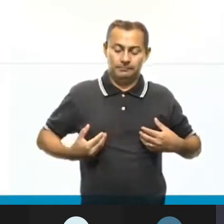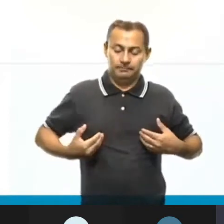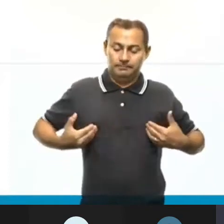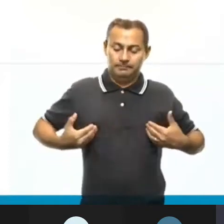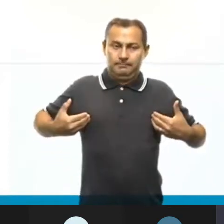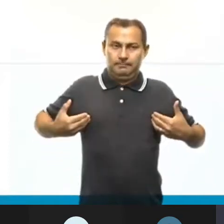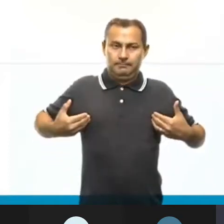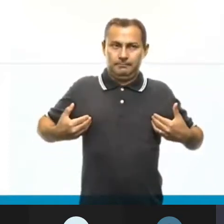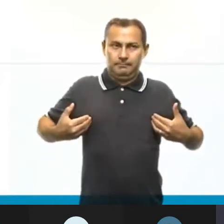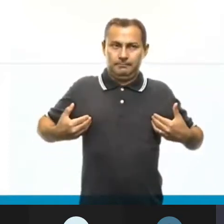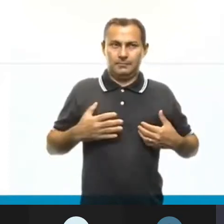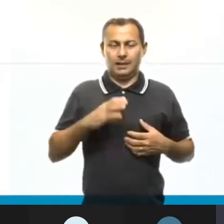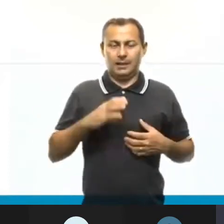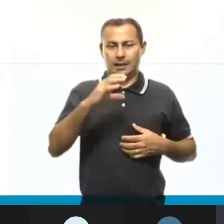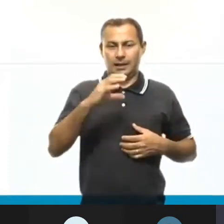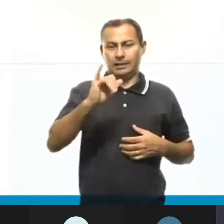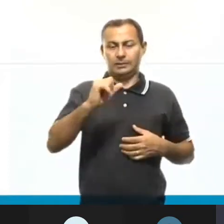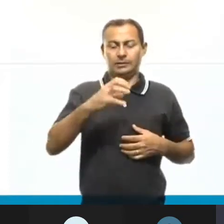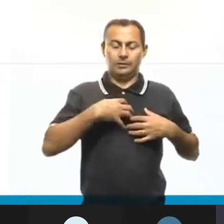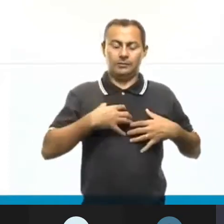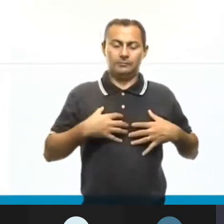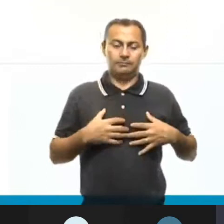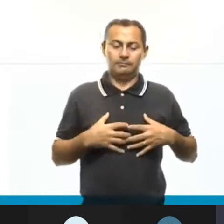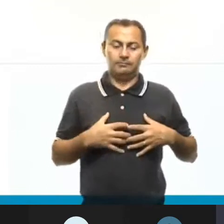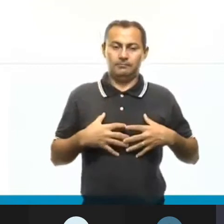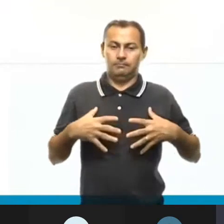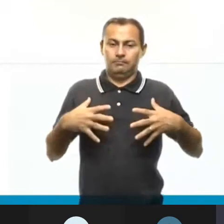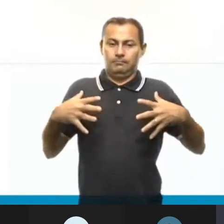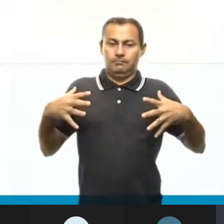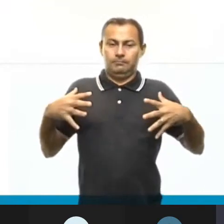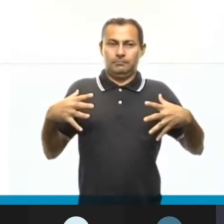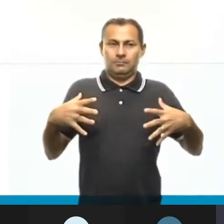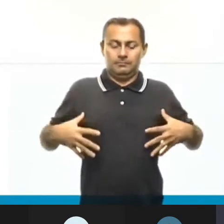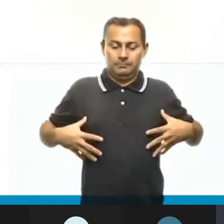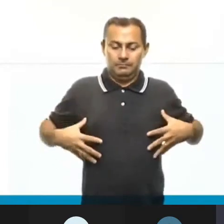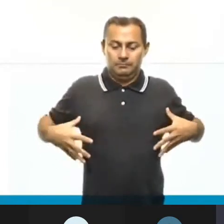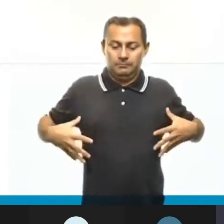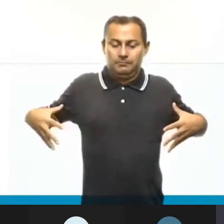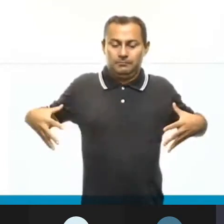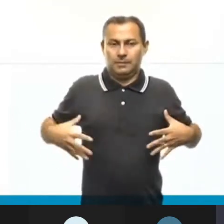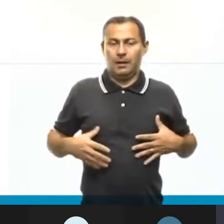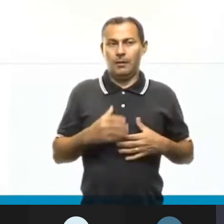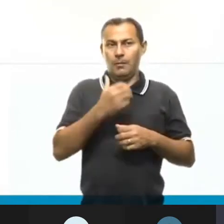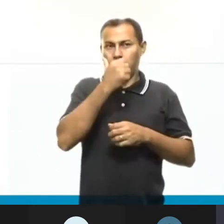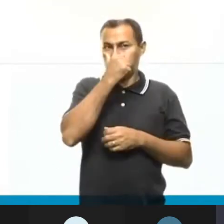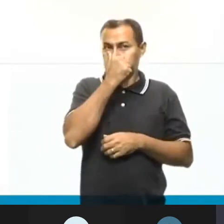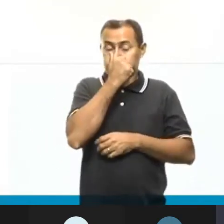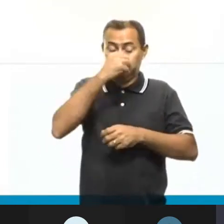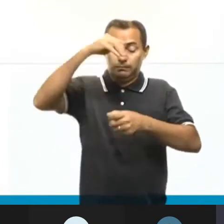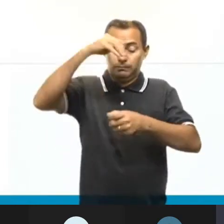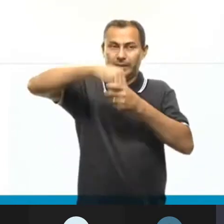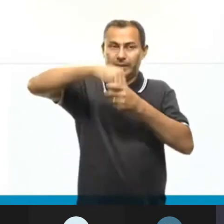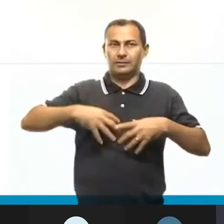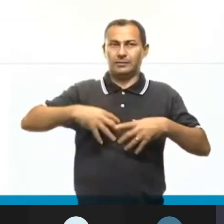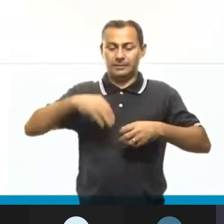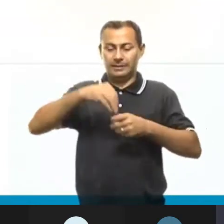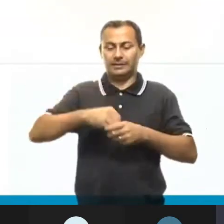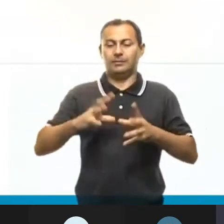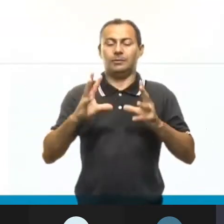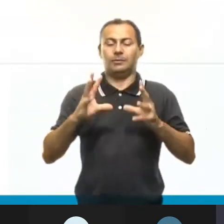frente. Com isso, a minha caixa torácica, ela amplia. Quando ela amplia, a pressão aqui dentro, ela